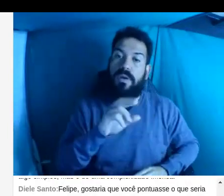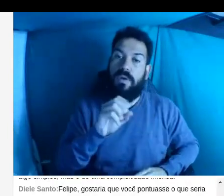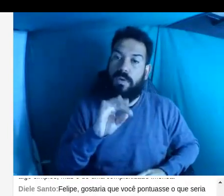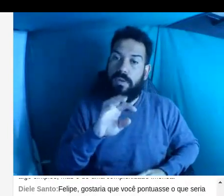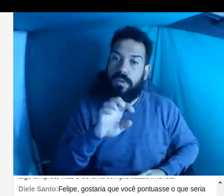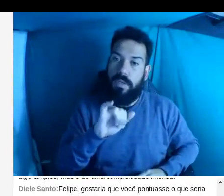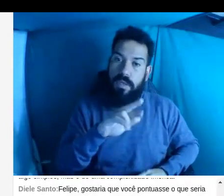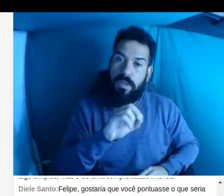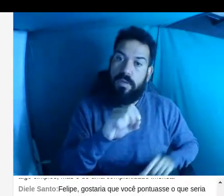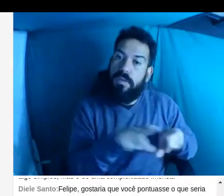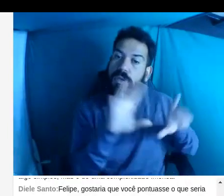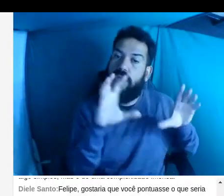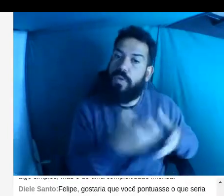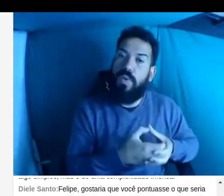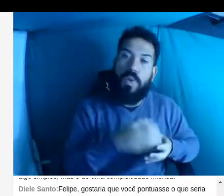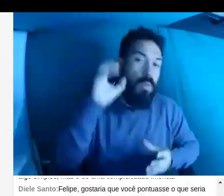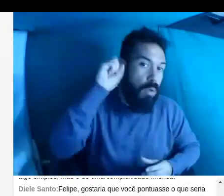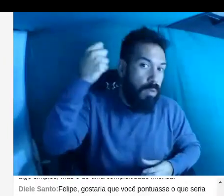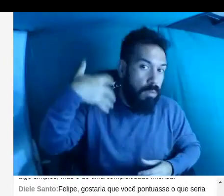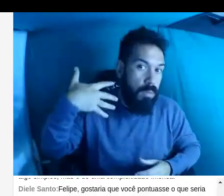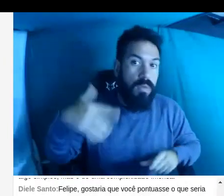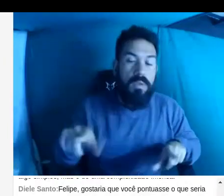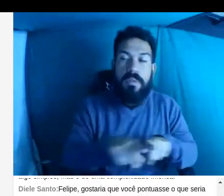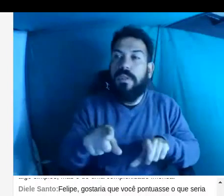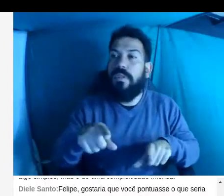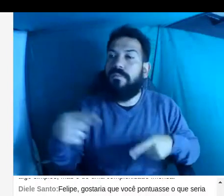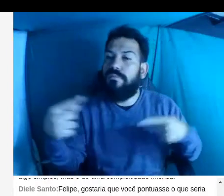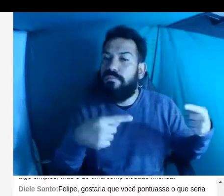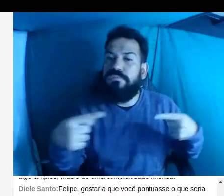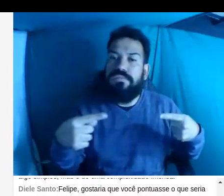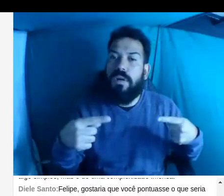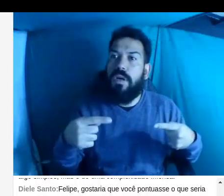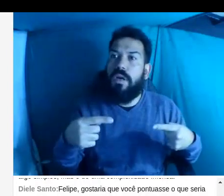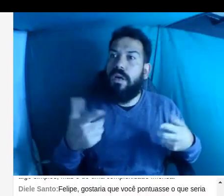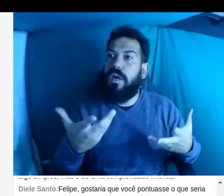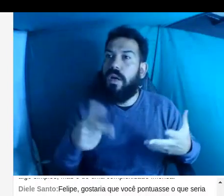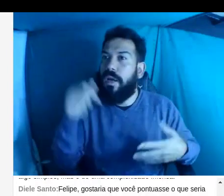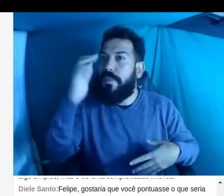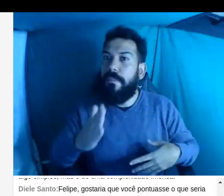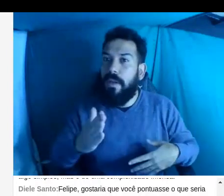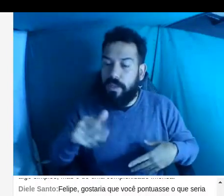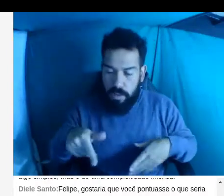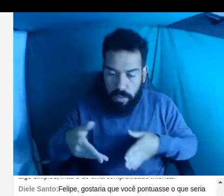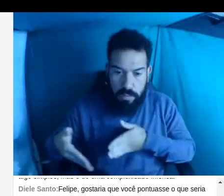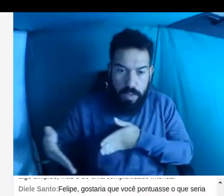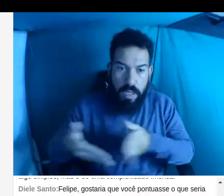quanto nessa discussão mais macro de que rumos a audiodescrição no Brasil brasileira vai levar,